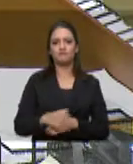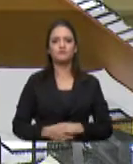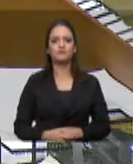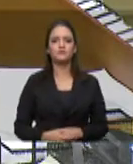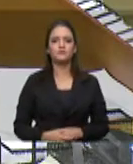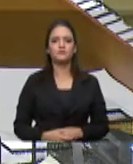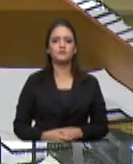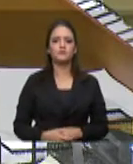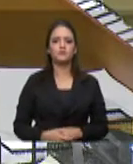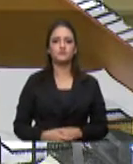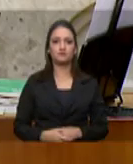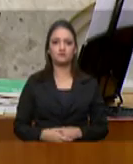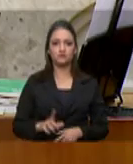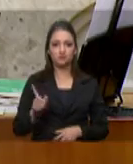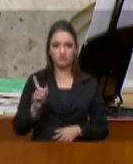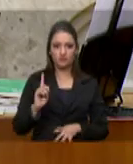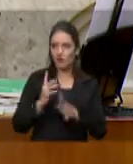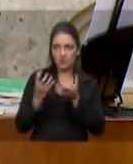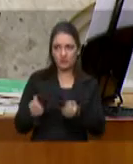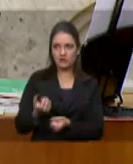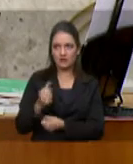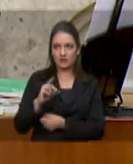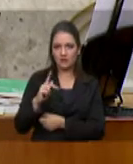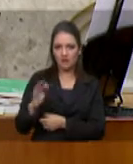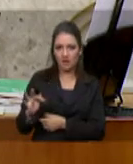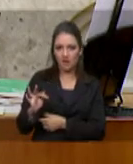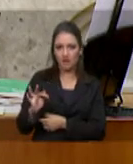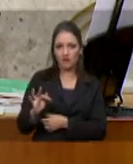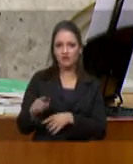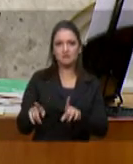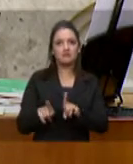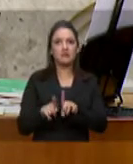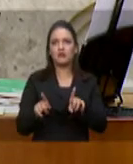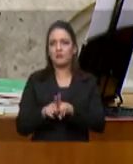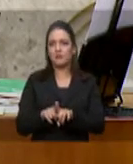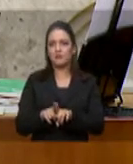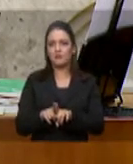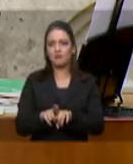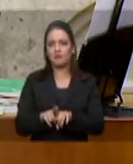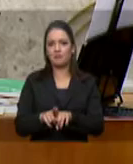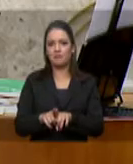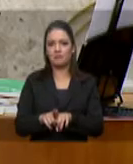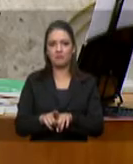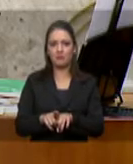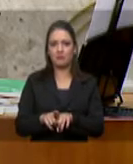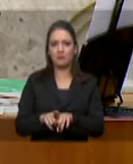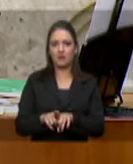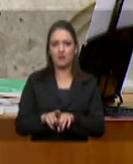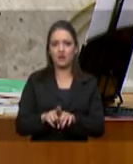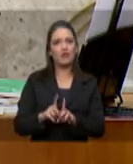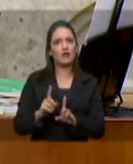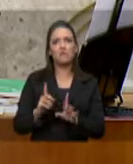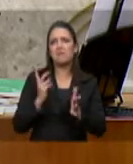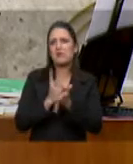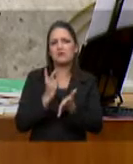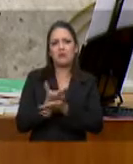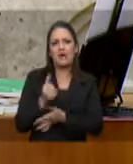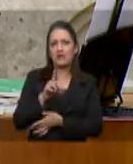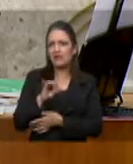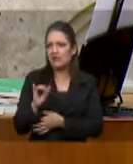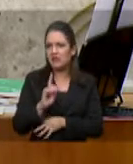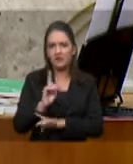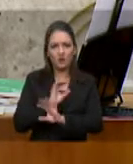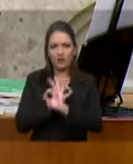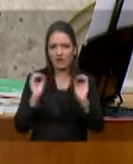a DPF e, tampouco, aplica fungibilidade para conhecê-la como ADI e julgar